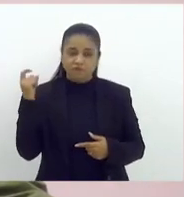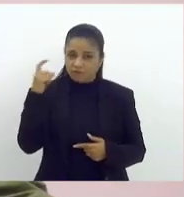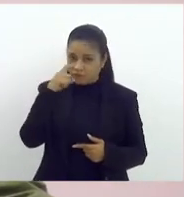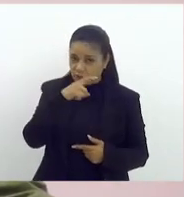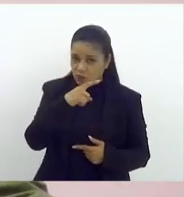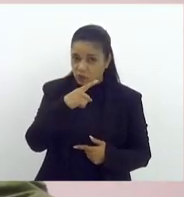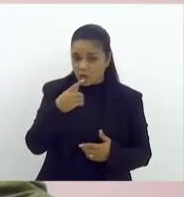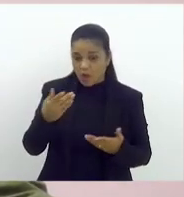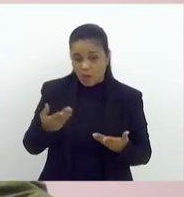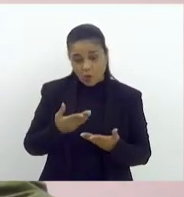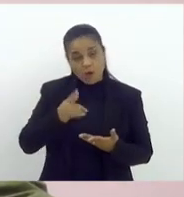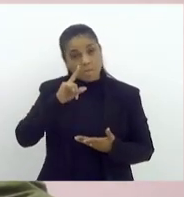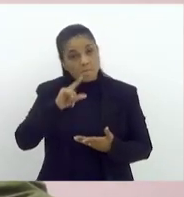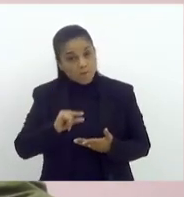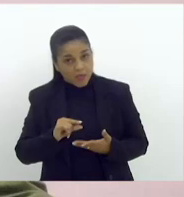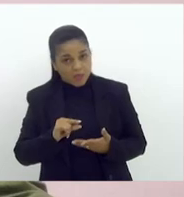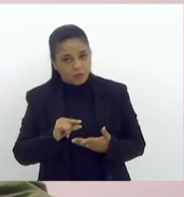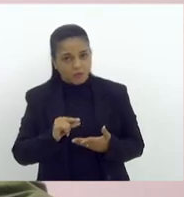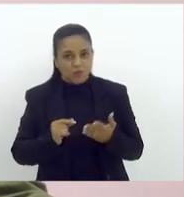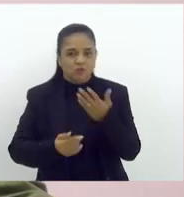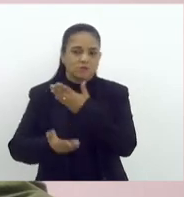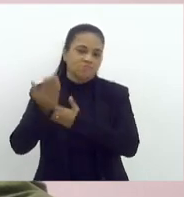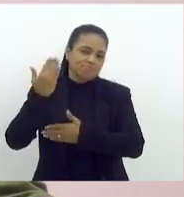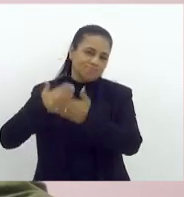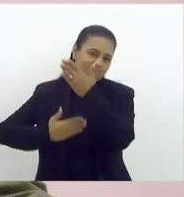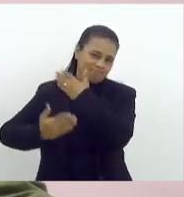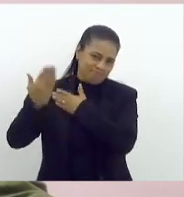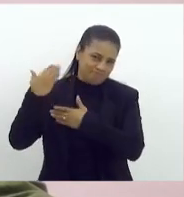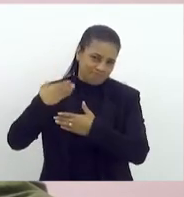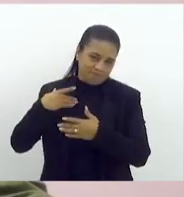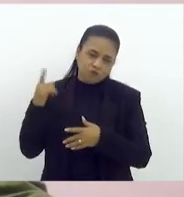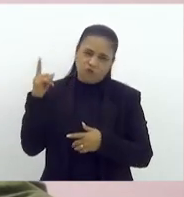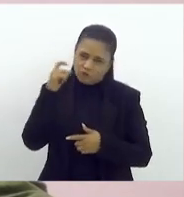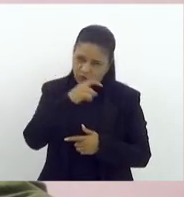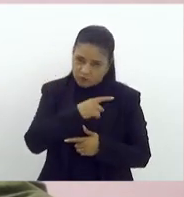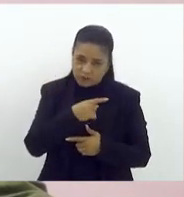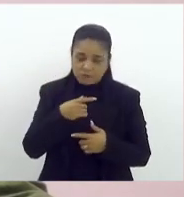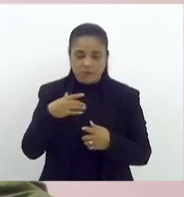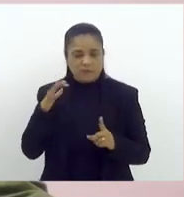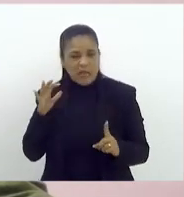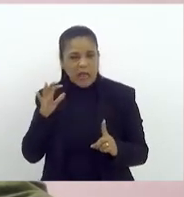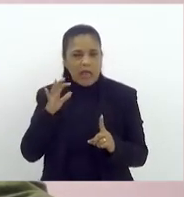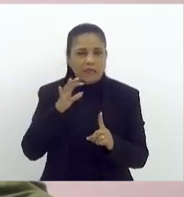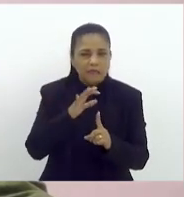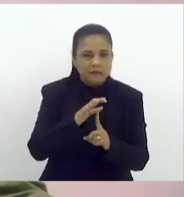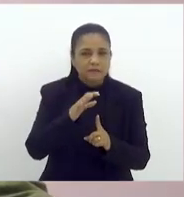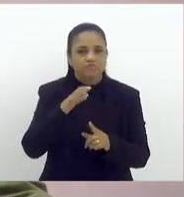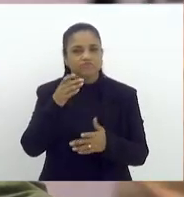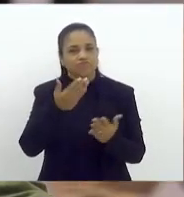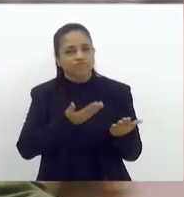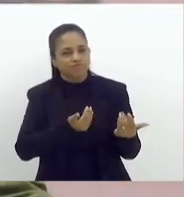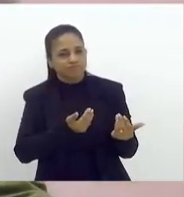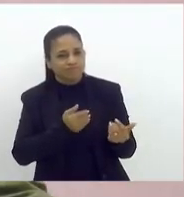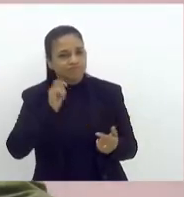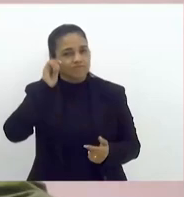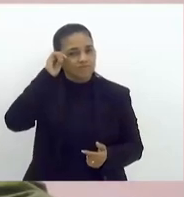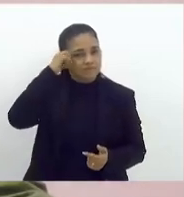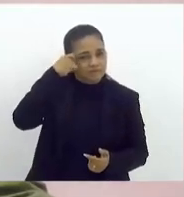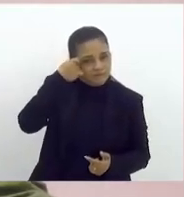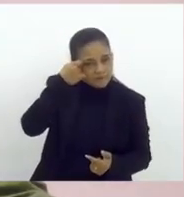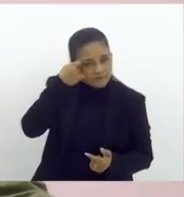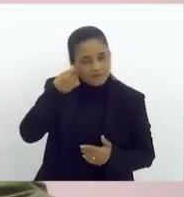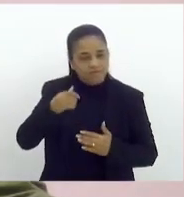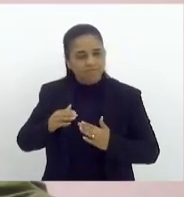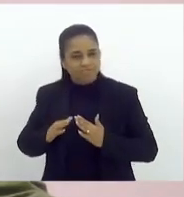do que antes mas de muito ataque de muito ataque a juventude Negra periférica de muito